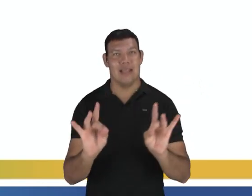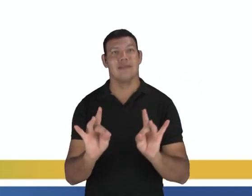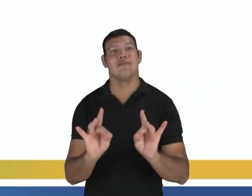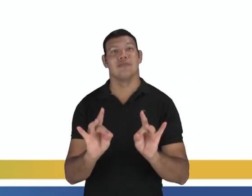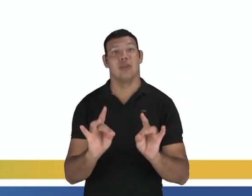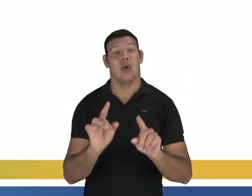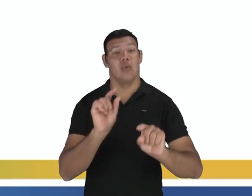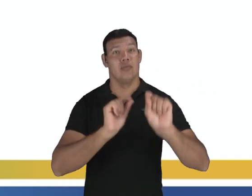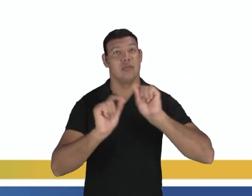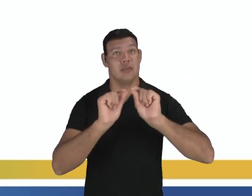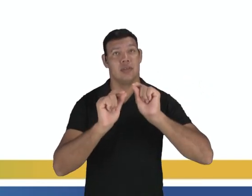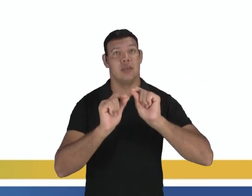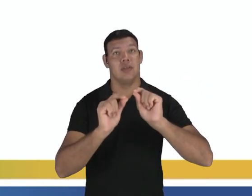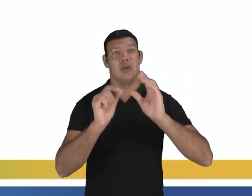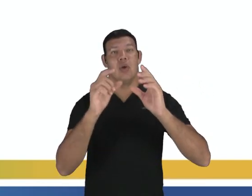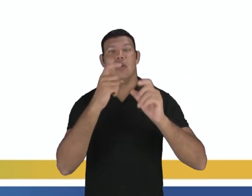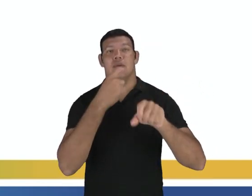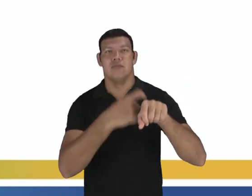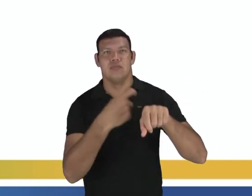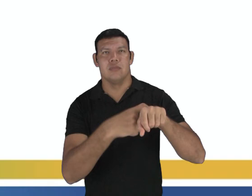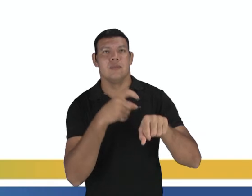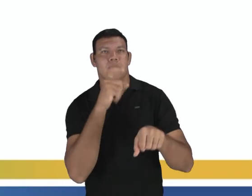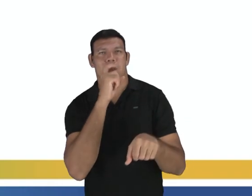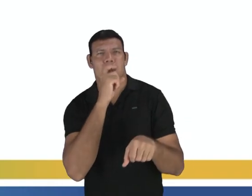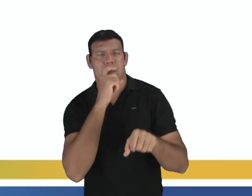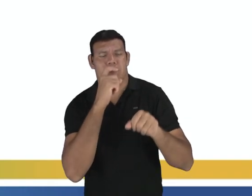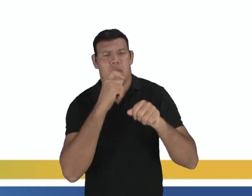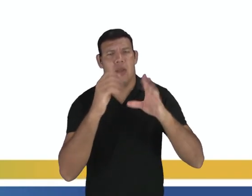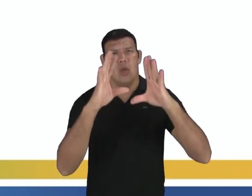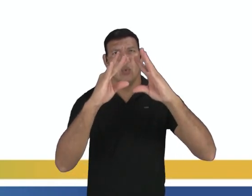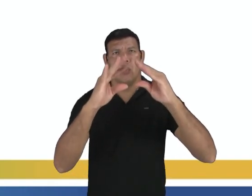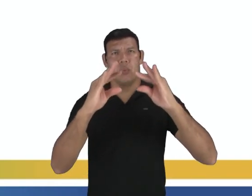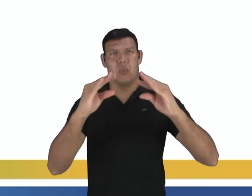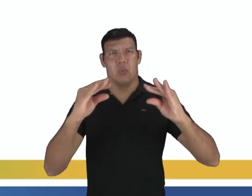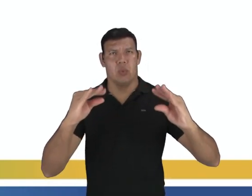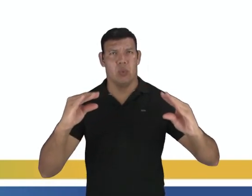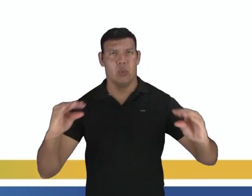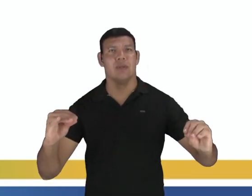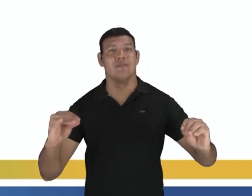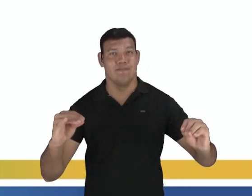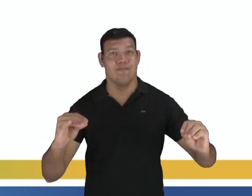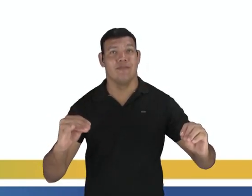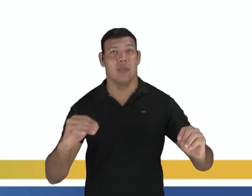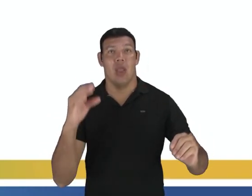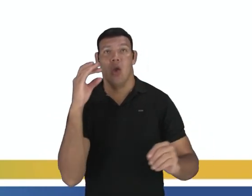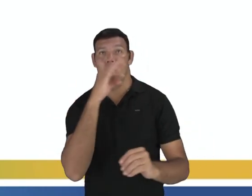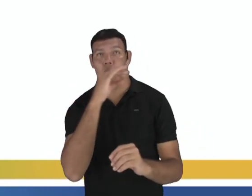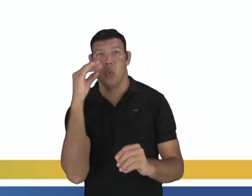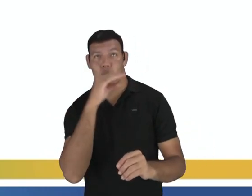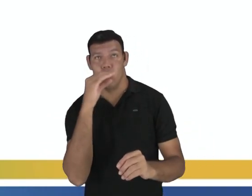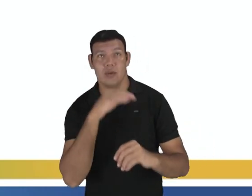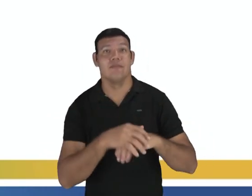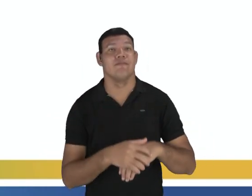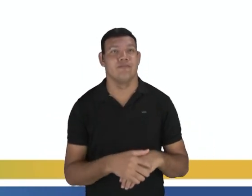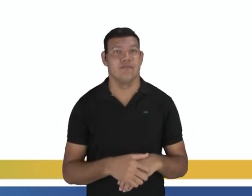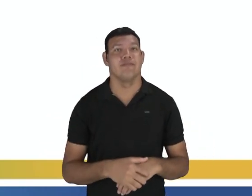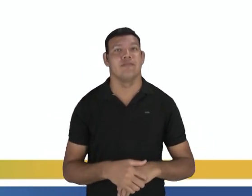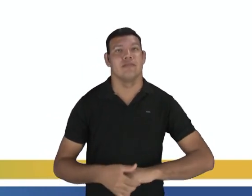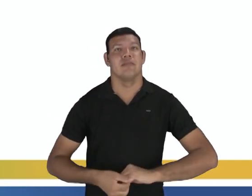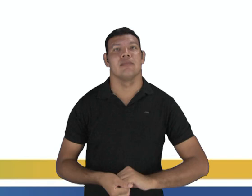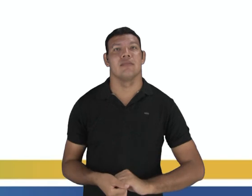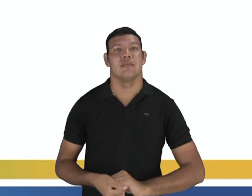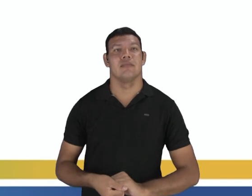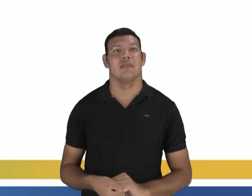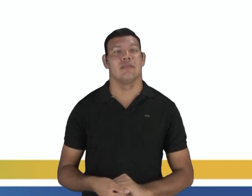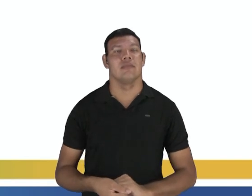energia, então a gente está aumentando a energia, tá vendo? Na forma de calor. Olha o que acontece. A gente tem aqui o gelo, aumentei a